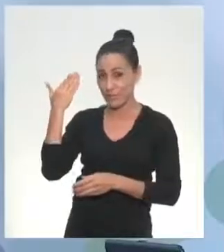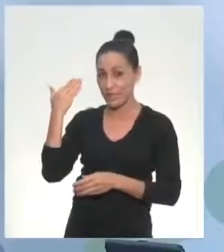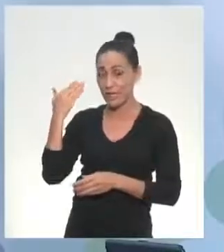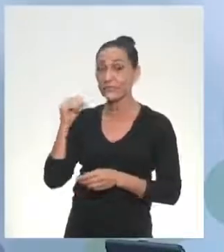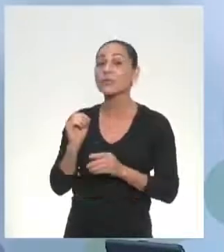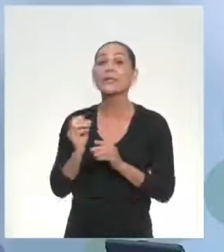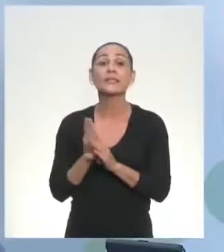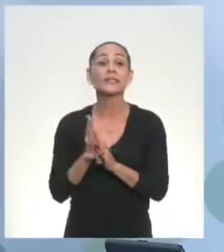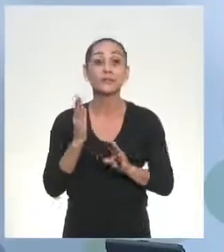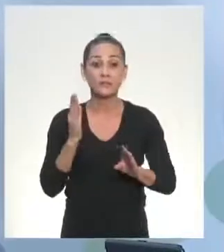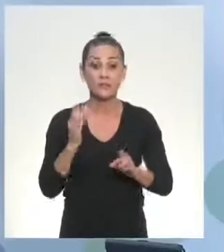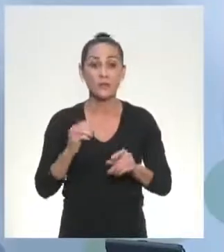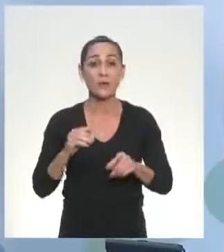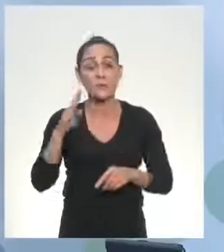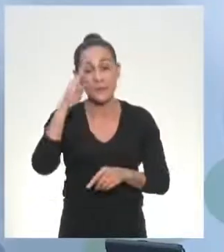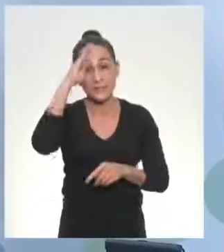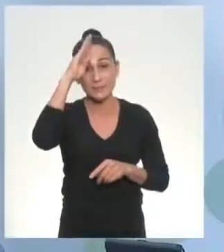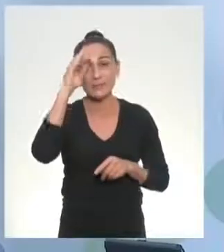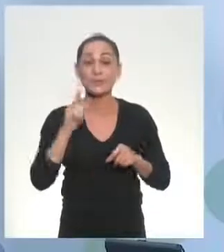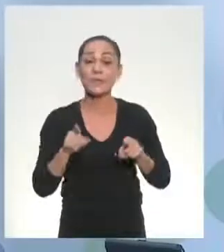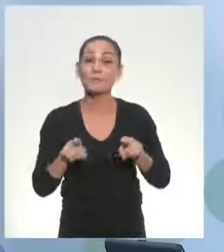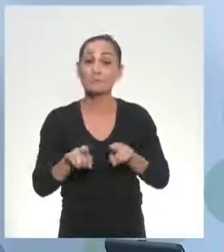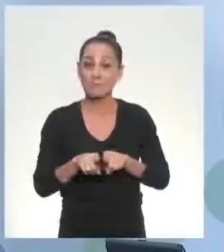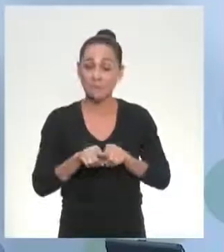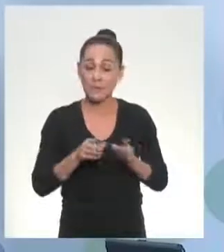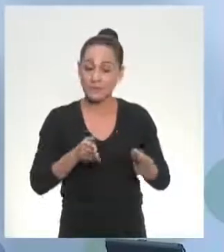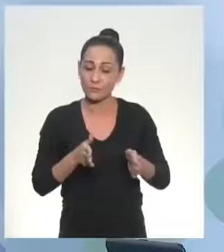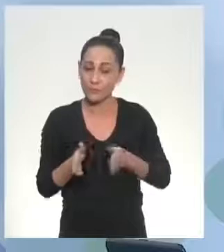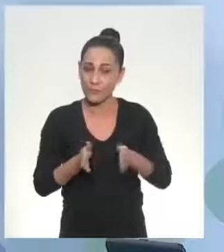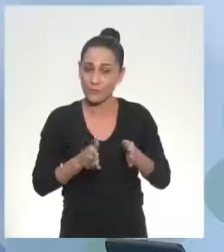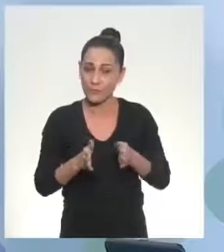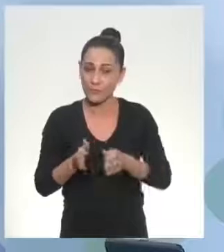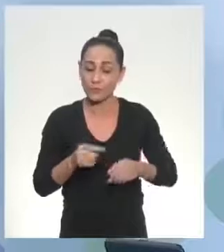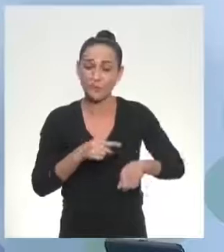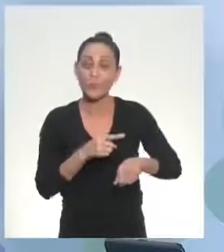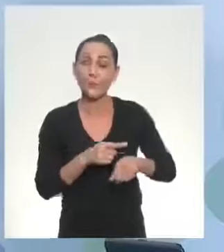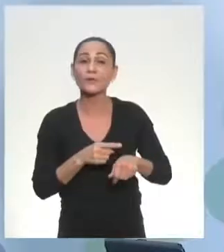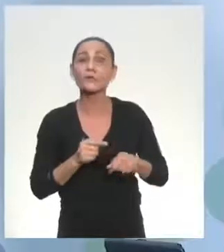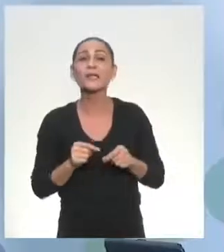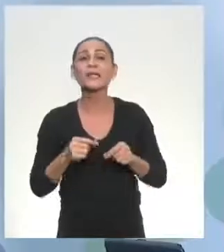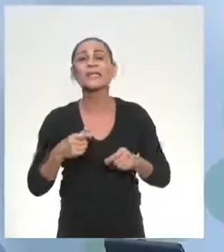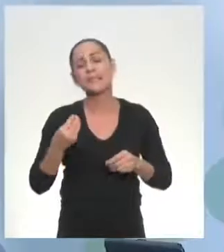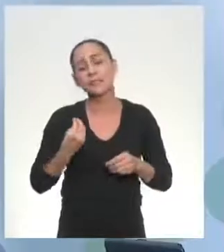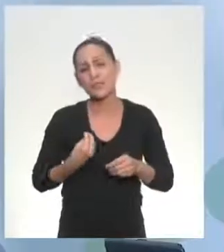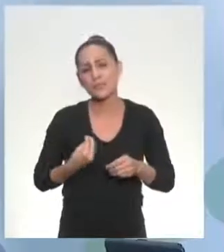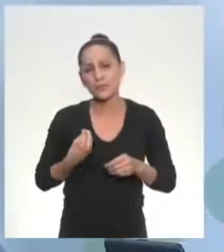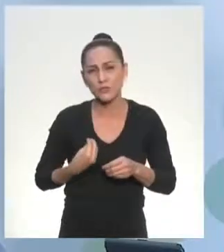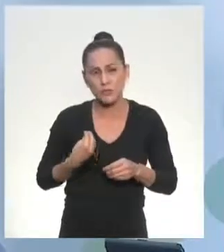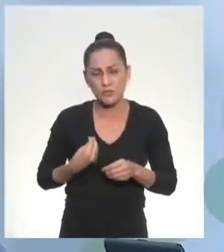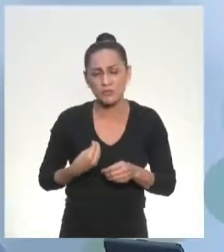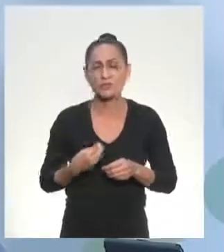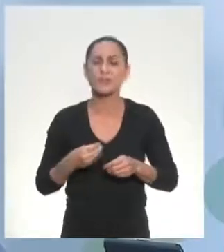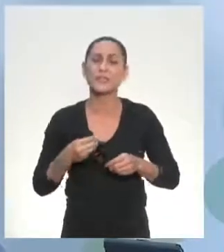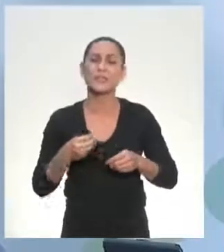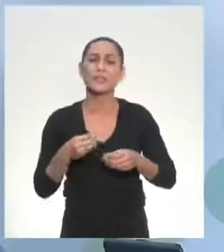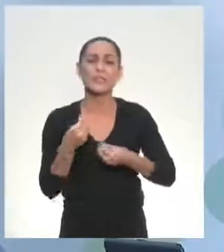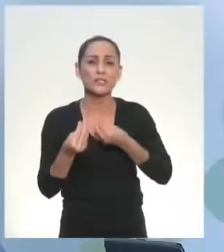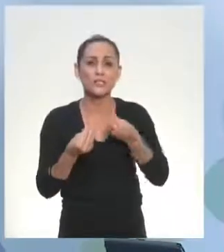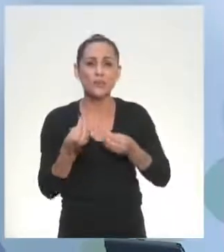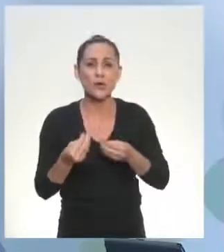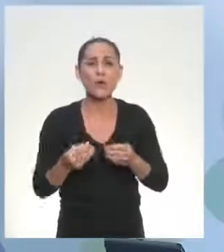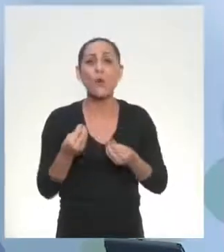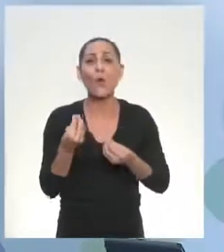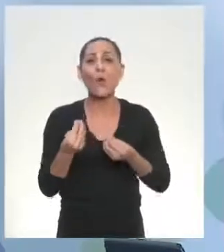E principalmente também por esse tempo. Né? Então, logicamente que as condições sanitárias da população, o